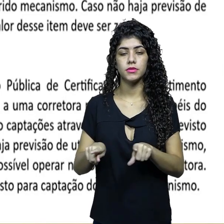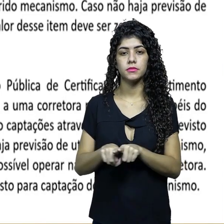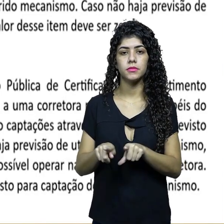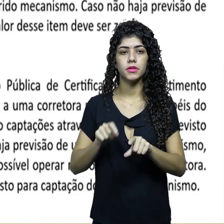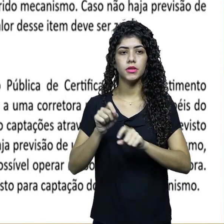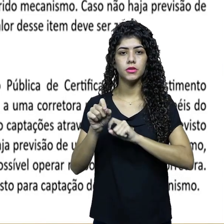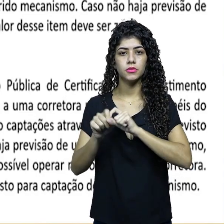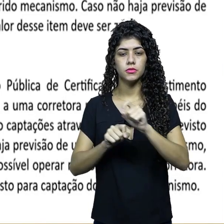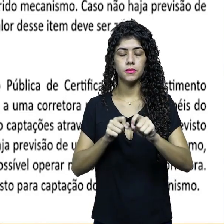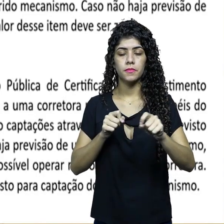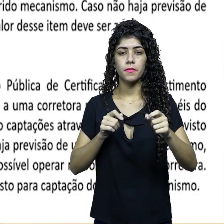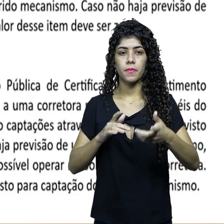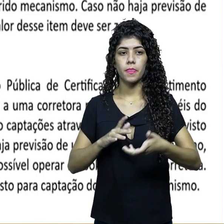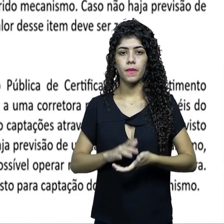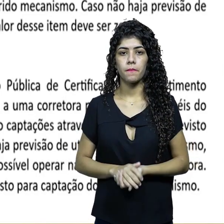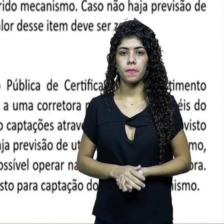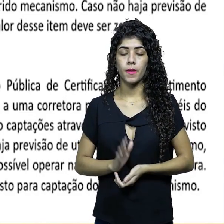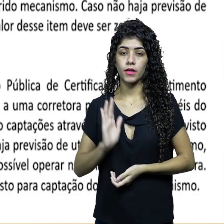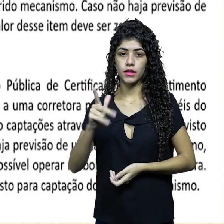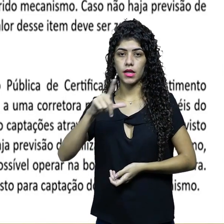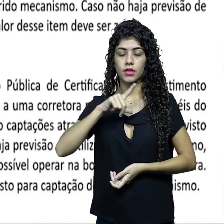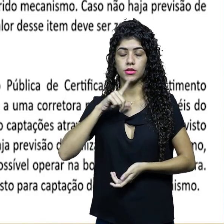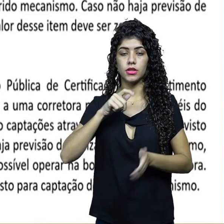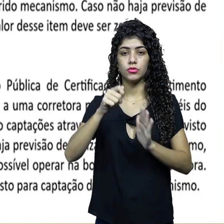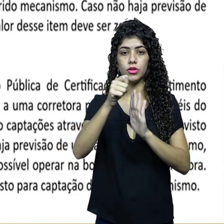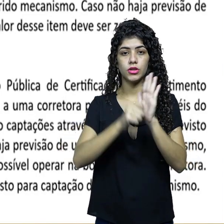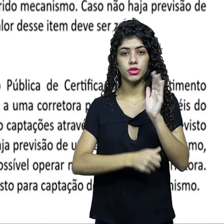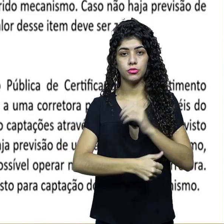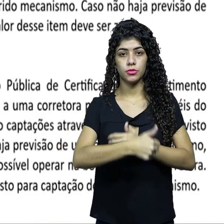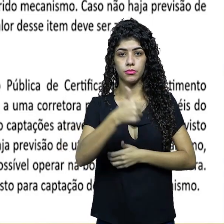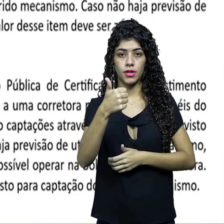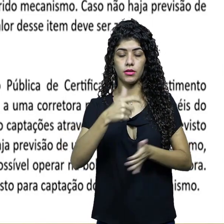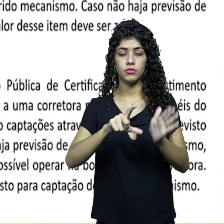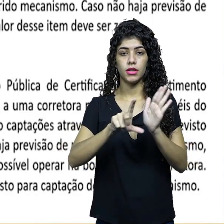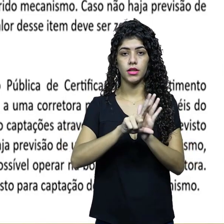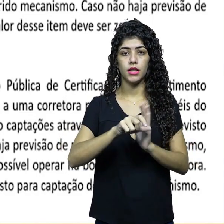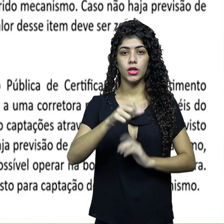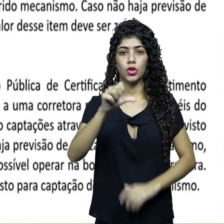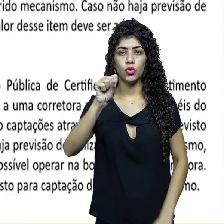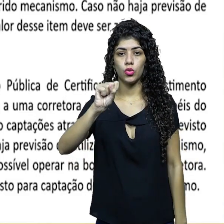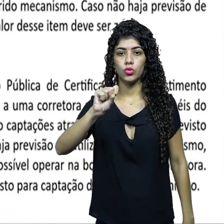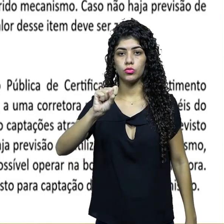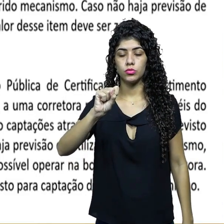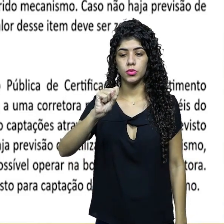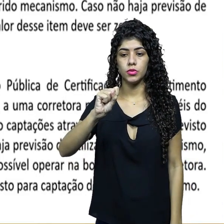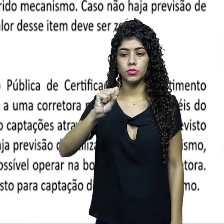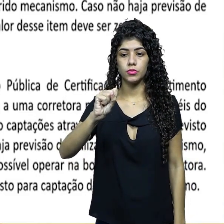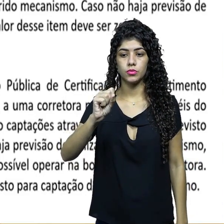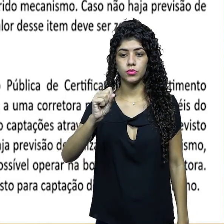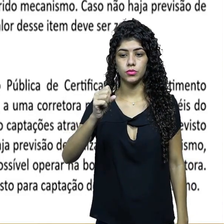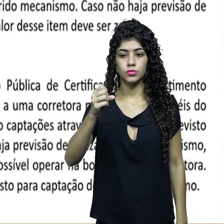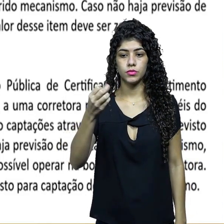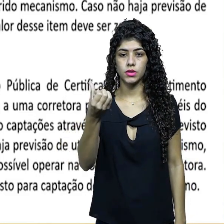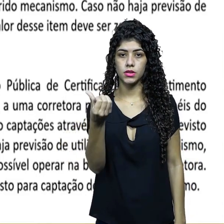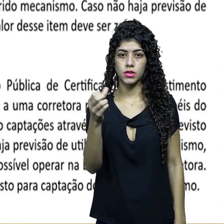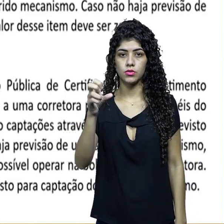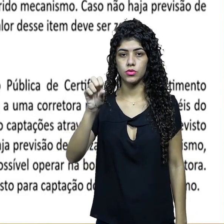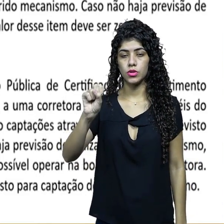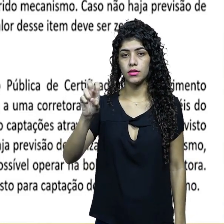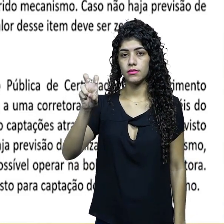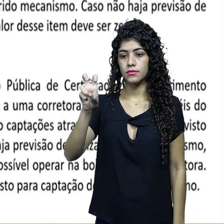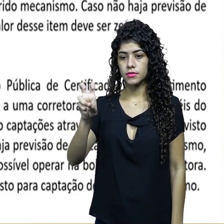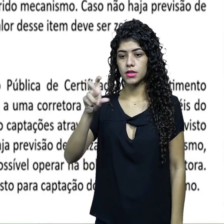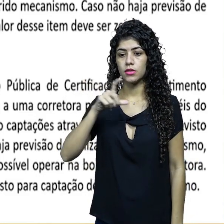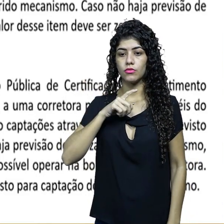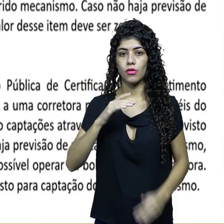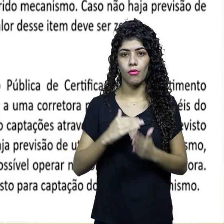captação por meio do mecanismo previsto no artigo 1º-A da Lei nº 8.685 de 93. O valor